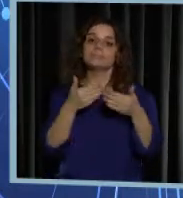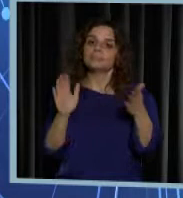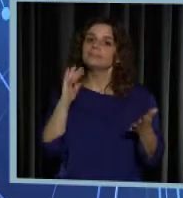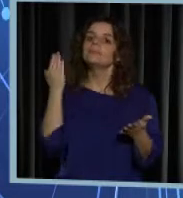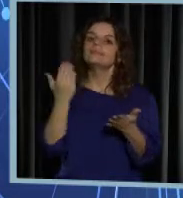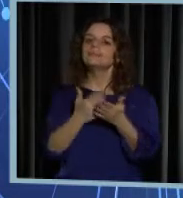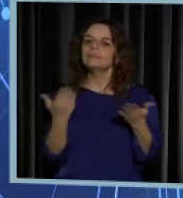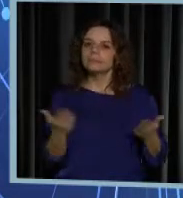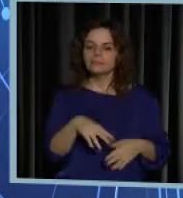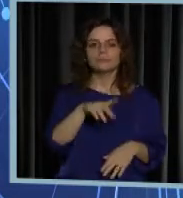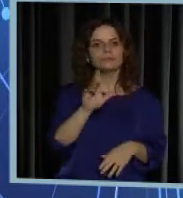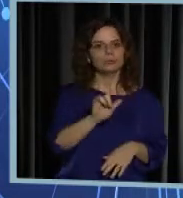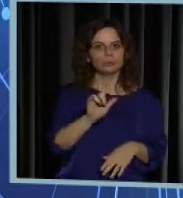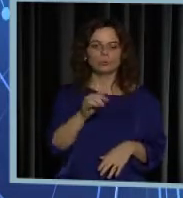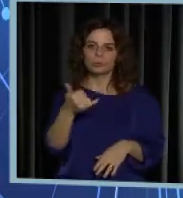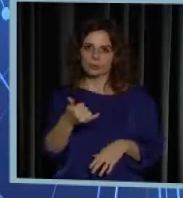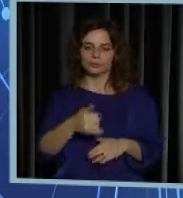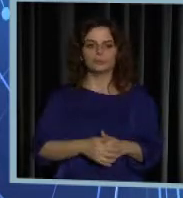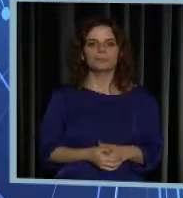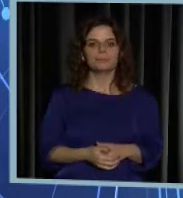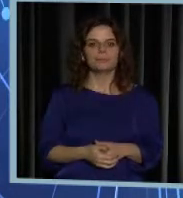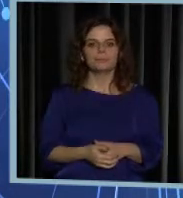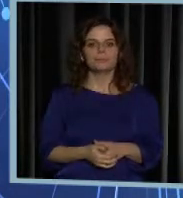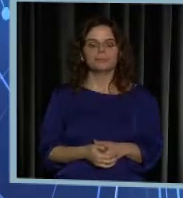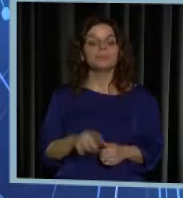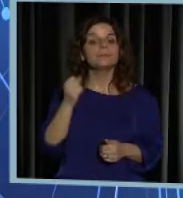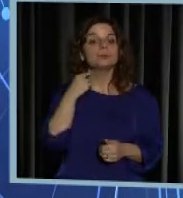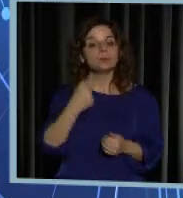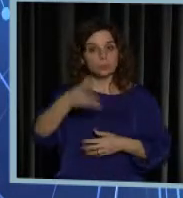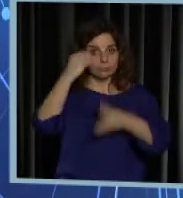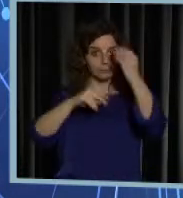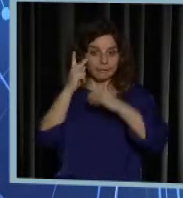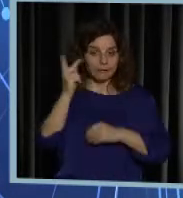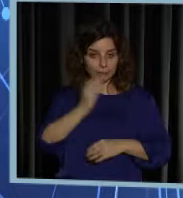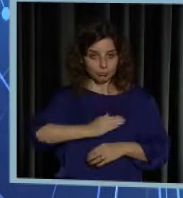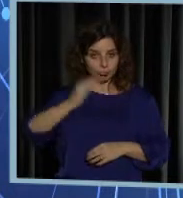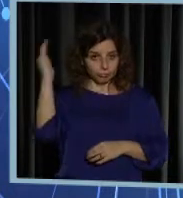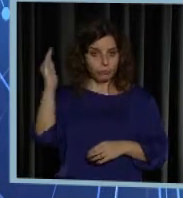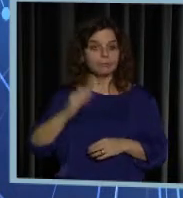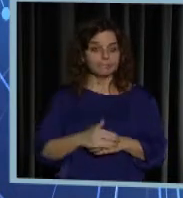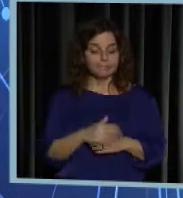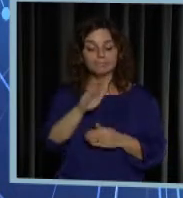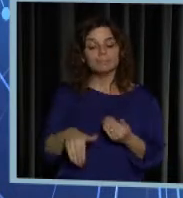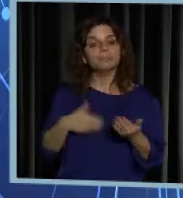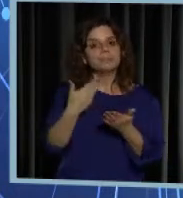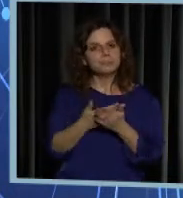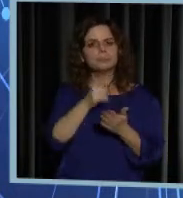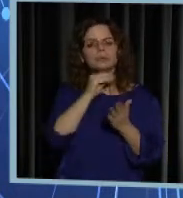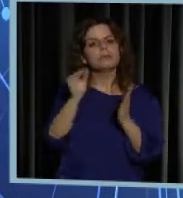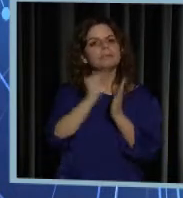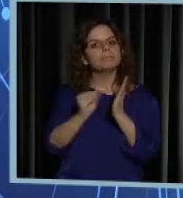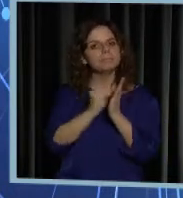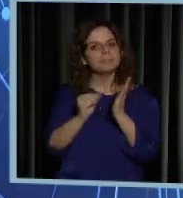Aberta até dia 2 de julho. Para os cursos de aprendizagem ao longo da vida, os candidatos